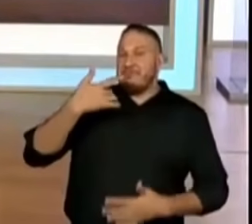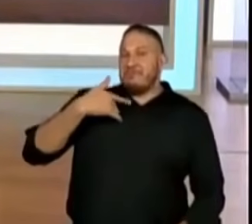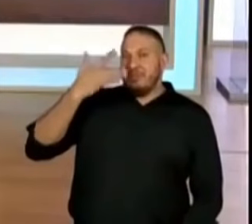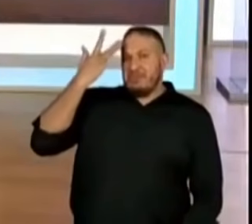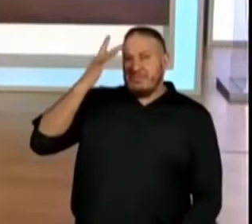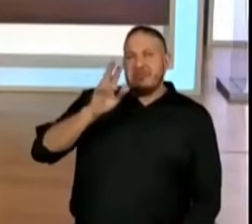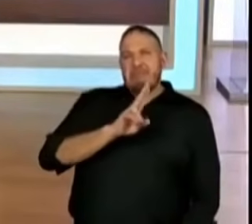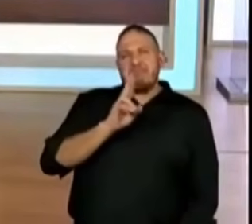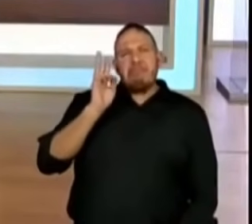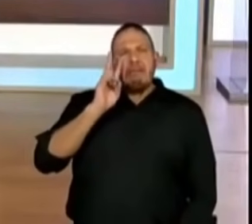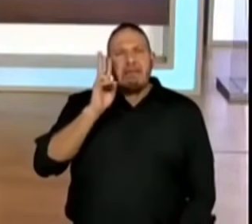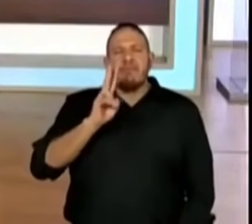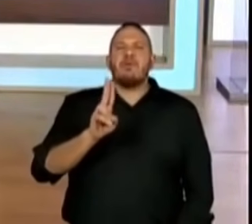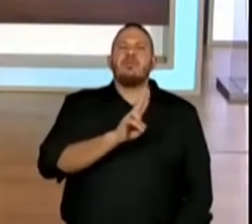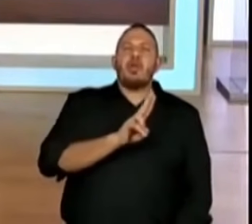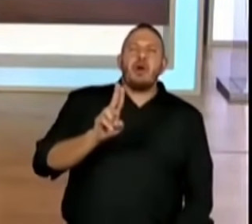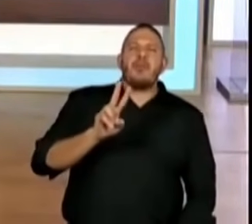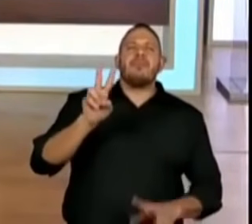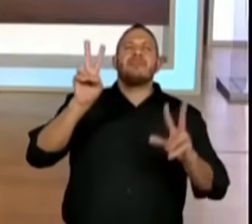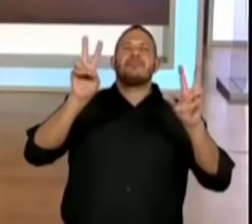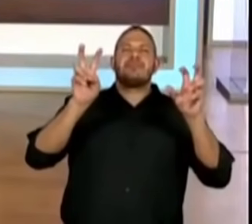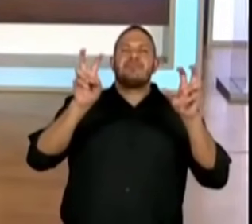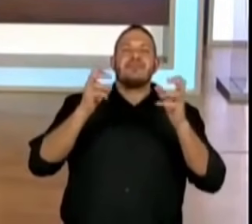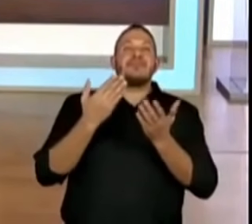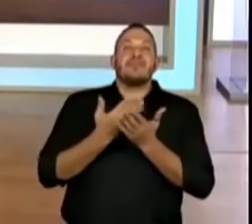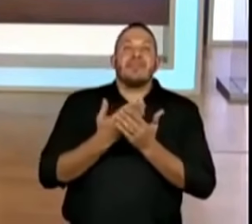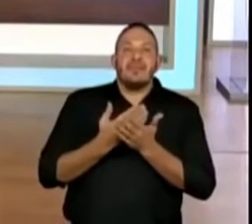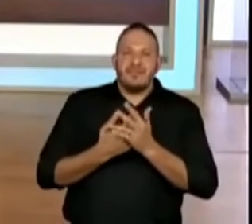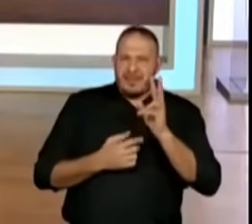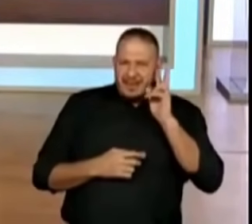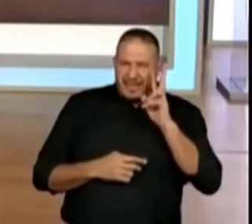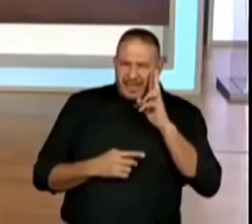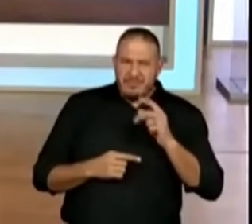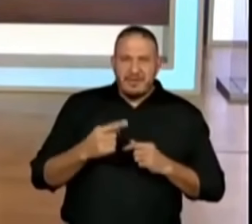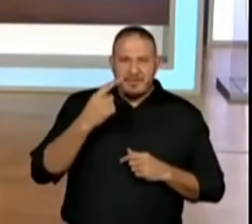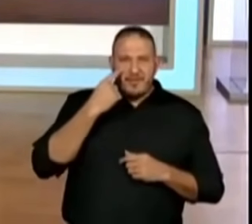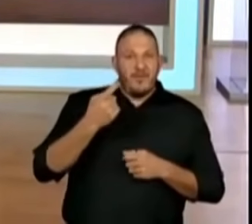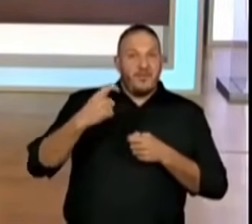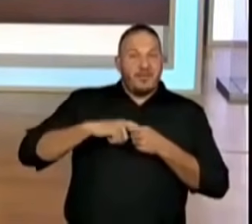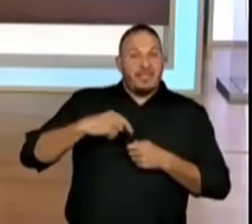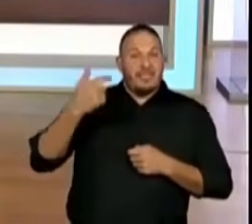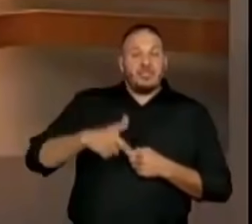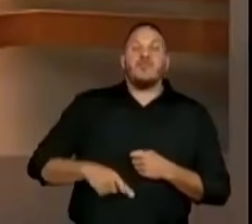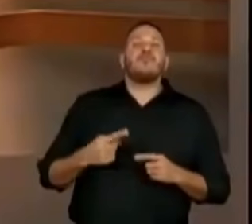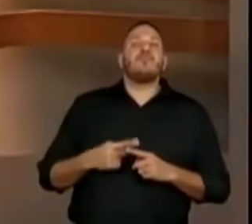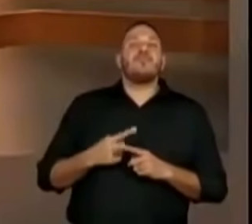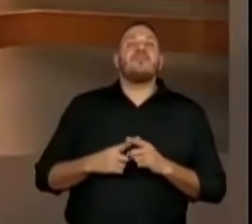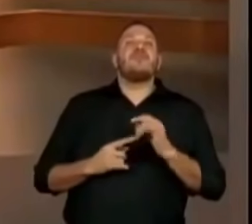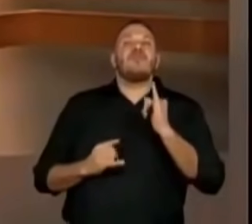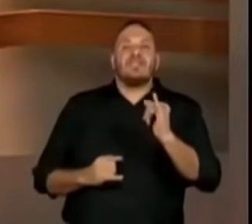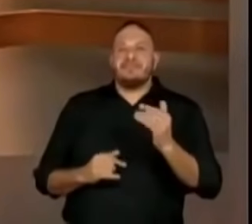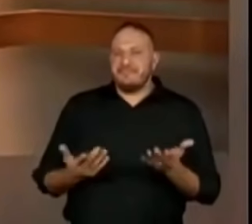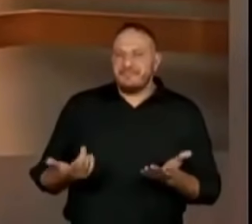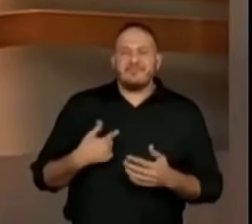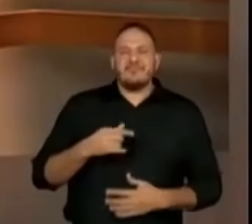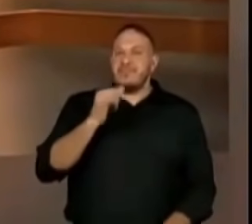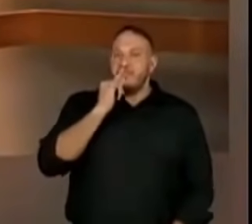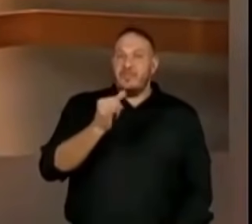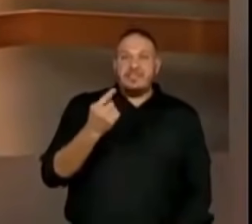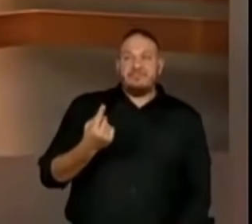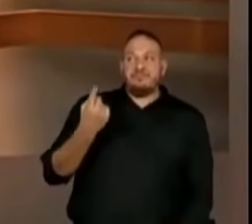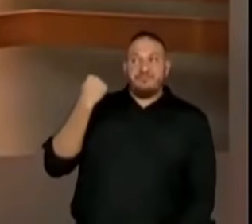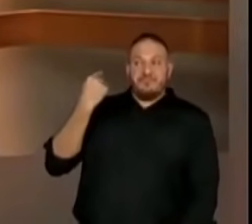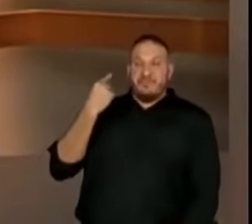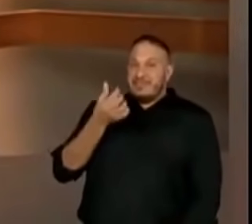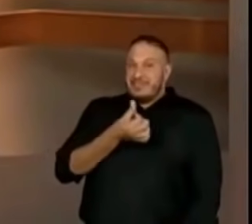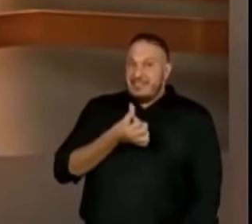do tema, né, do nome da nossa aula, né, na sexta-feira. Vou falar para vocês por quê? Porque eu disse lá na